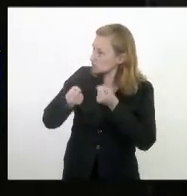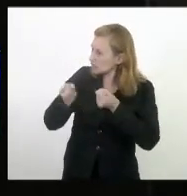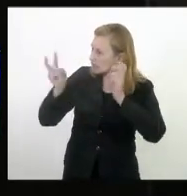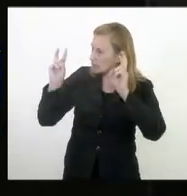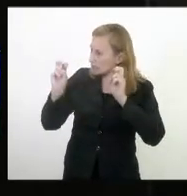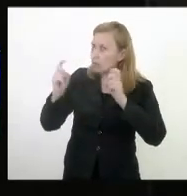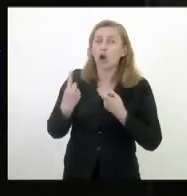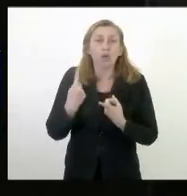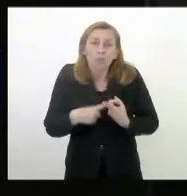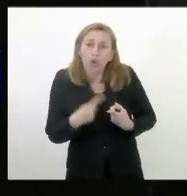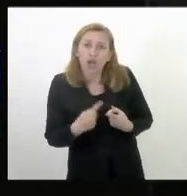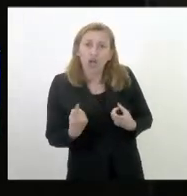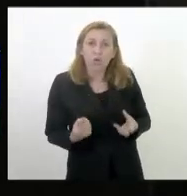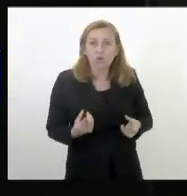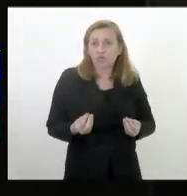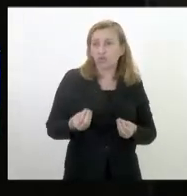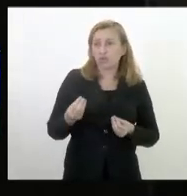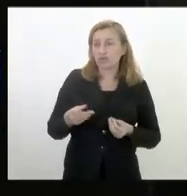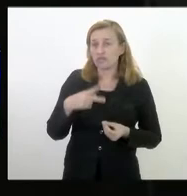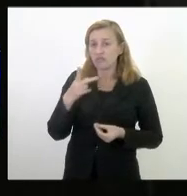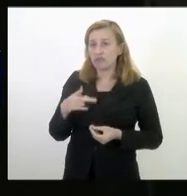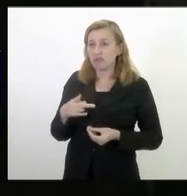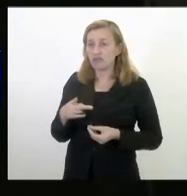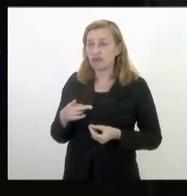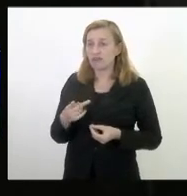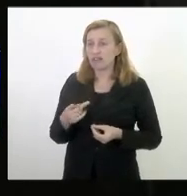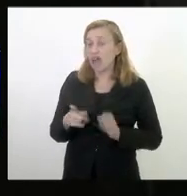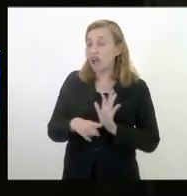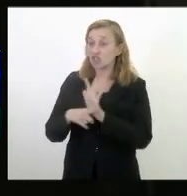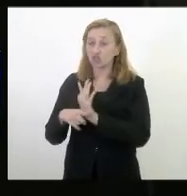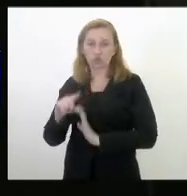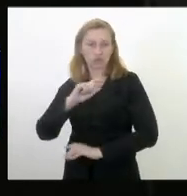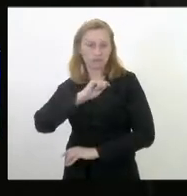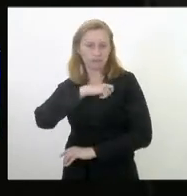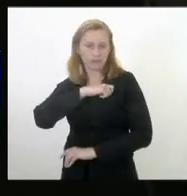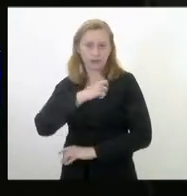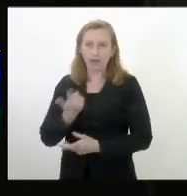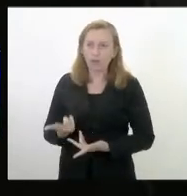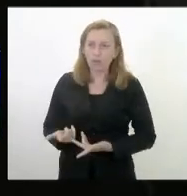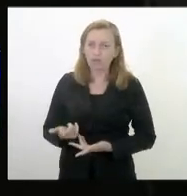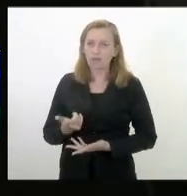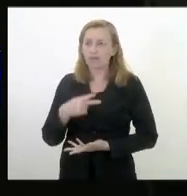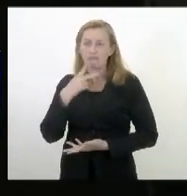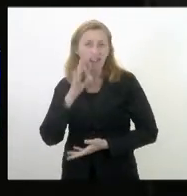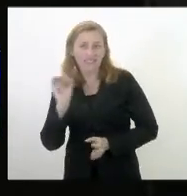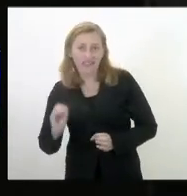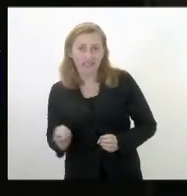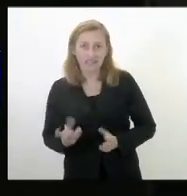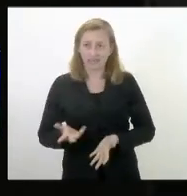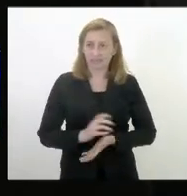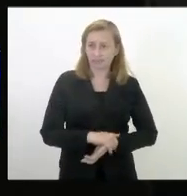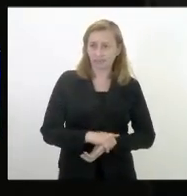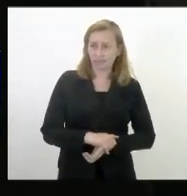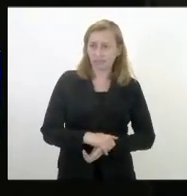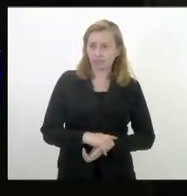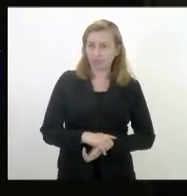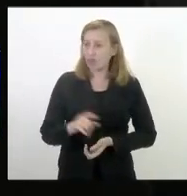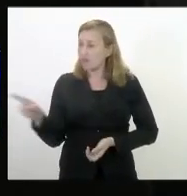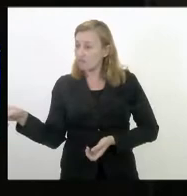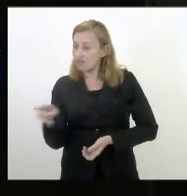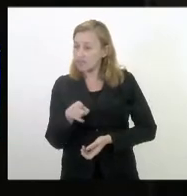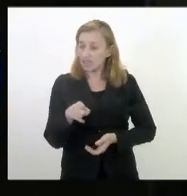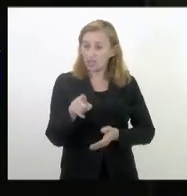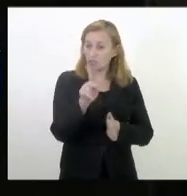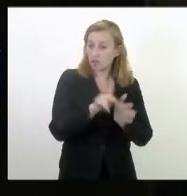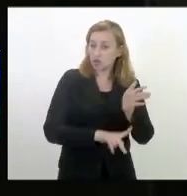Que quando vai dar incentivo fiscal, benefício fiscal, ninguém faz levantamento de nada. Passa aqui o projeto na